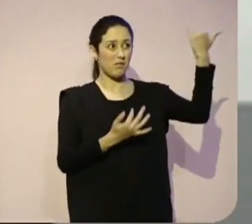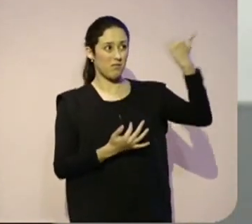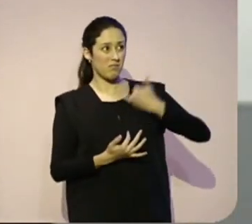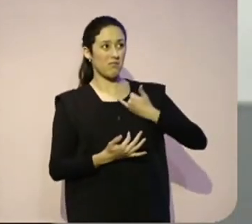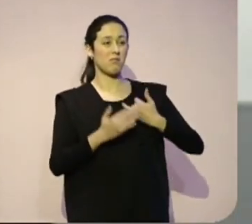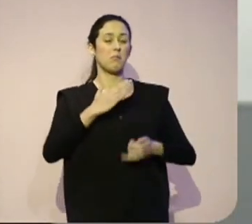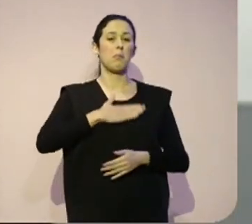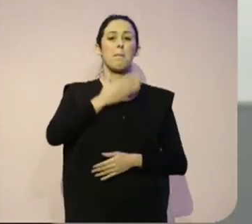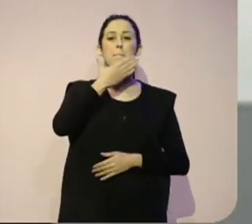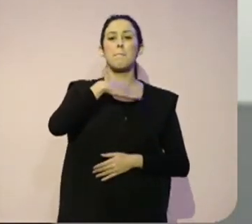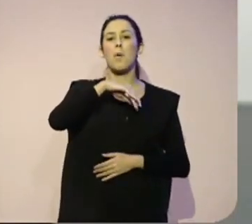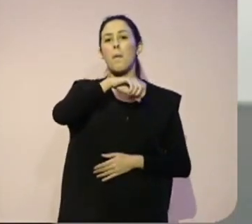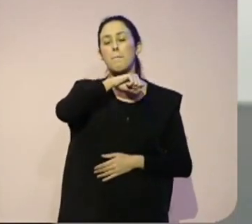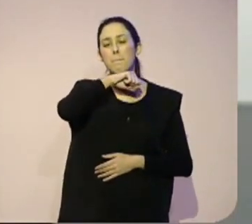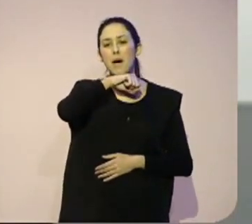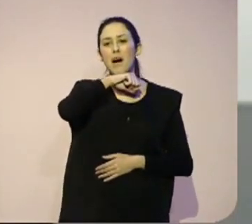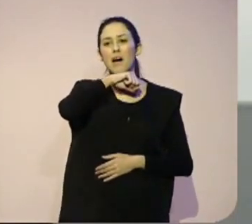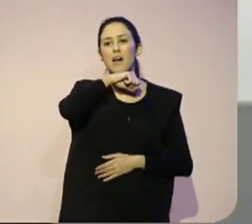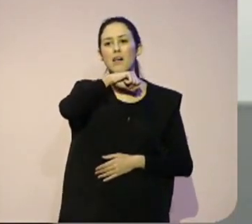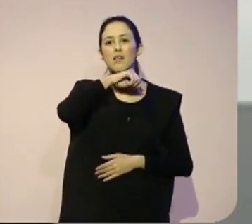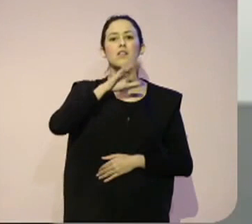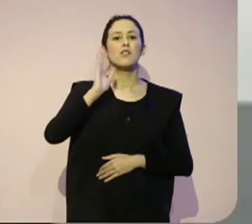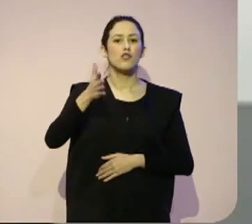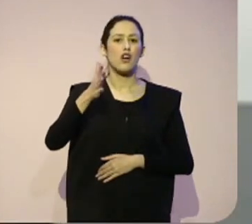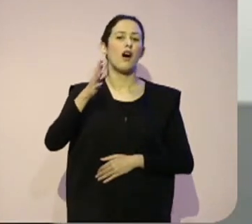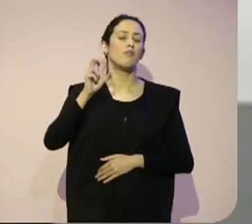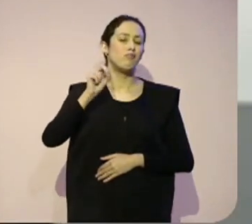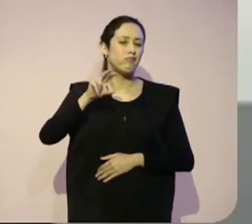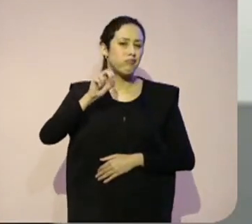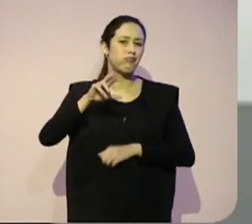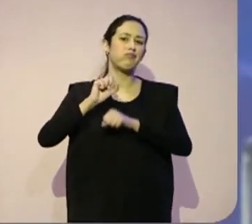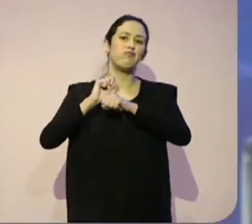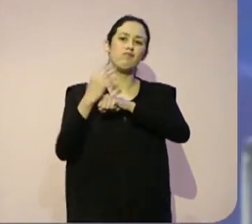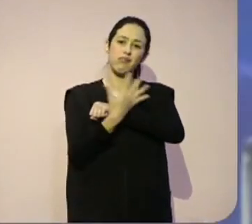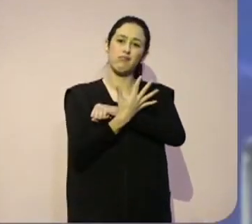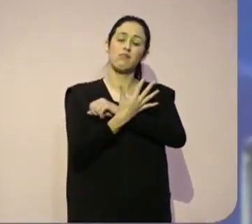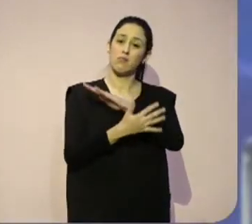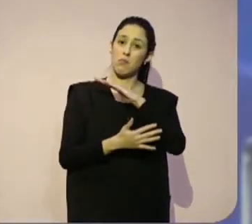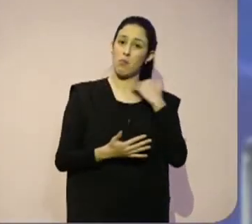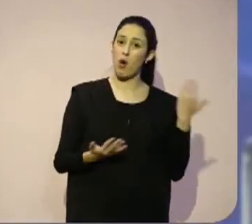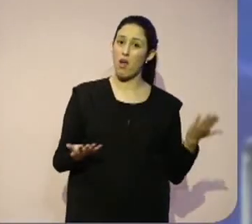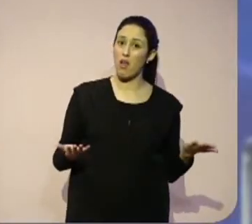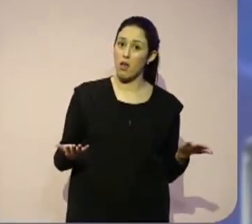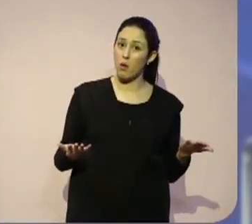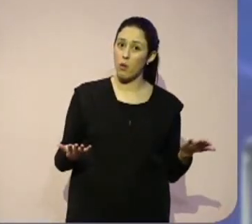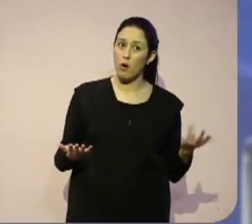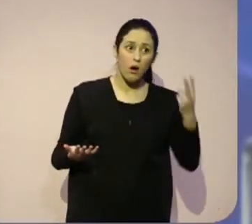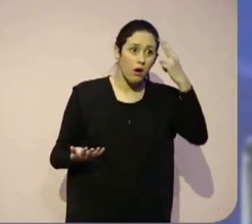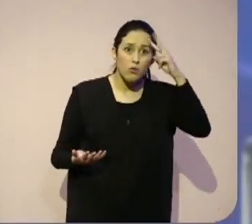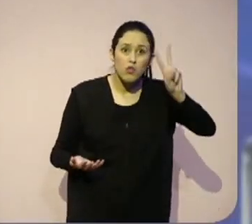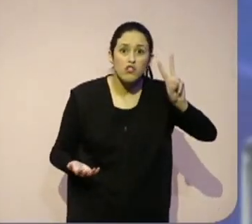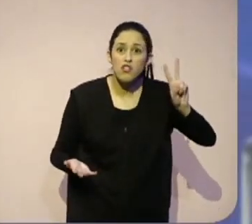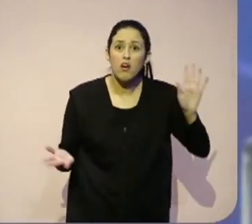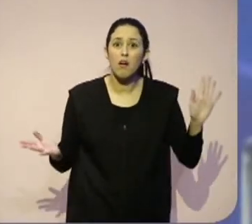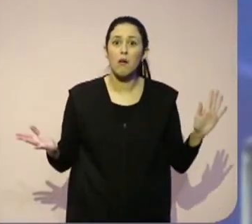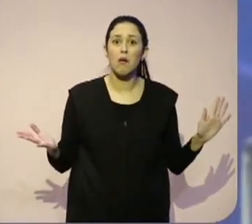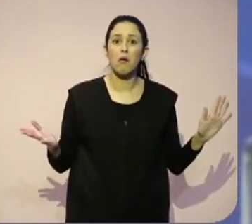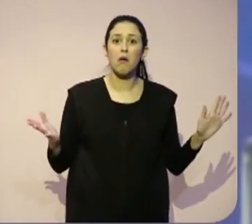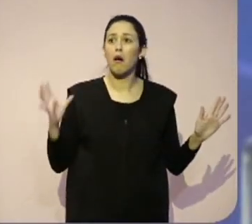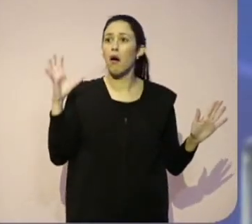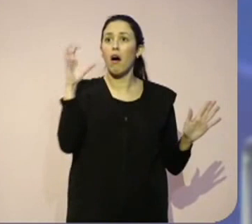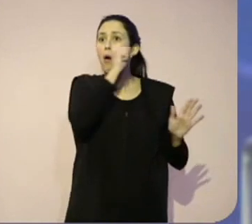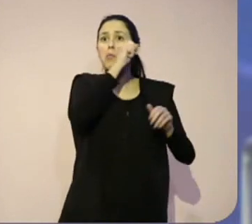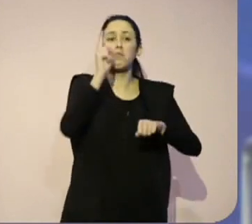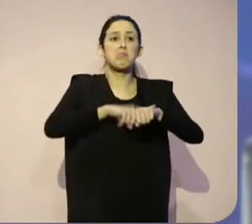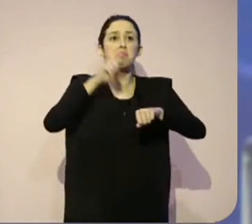pai se infectou pela Covid e veio a óbito. Em 2 dias. Em